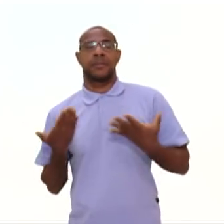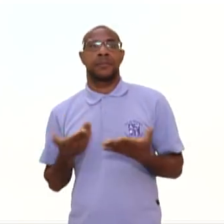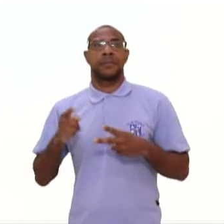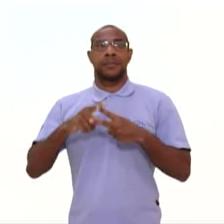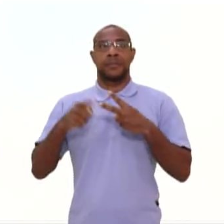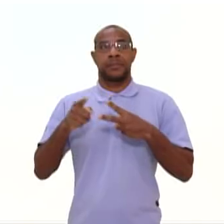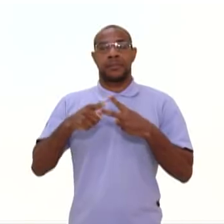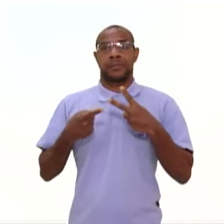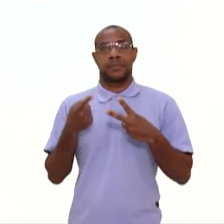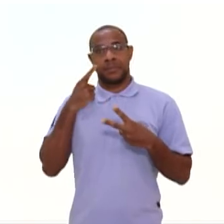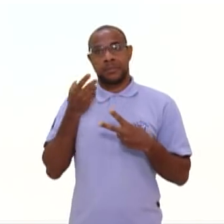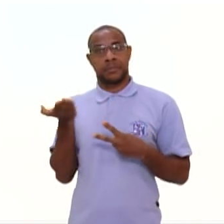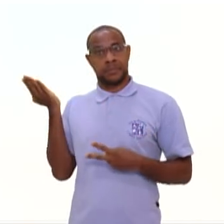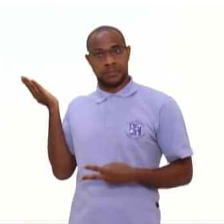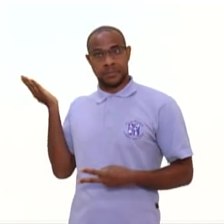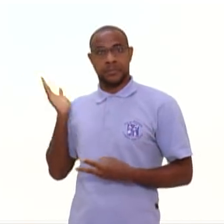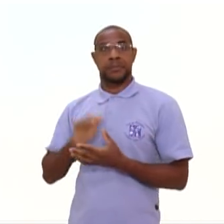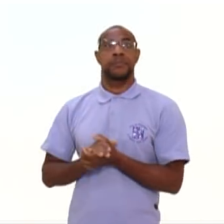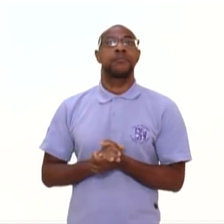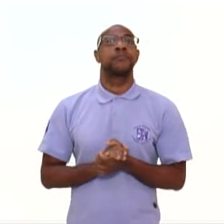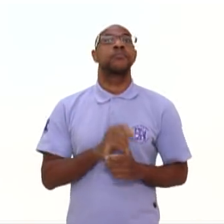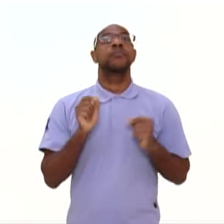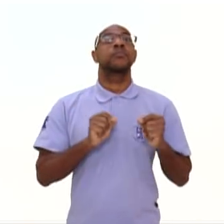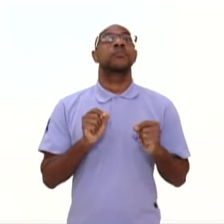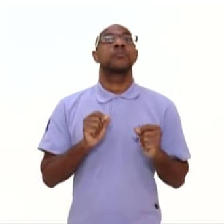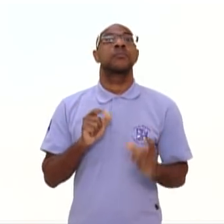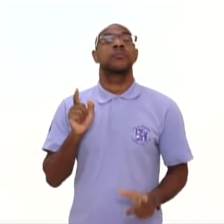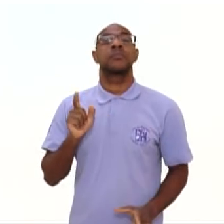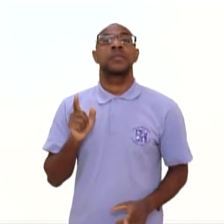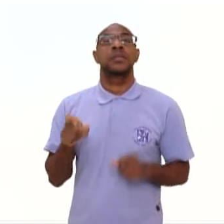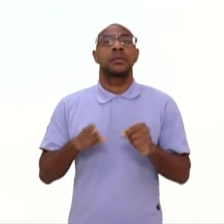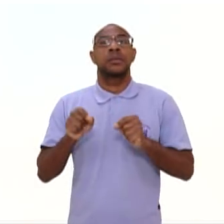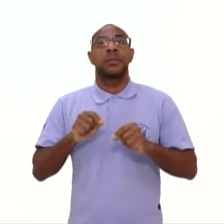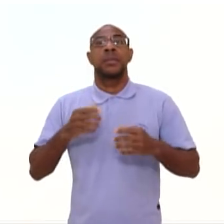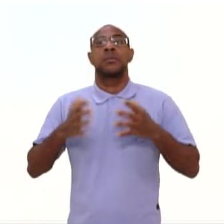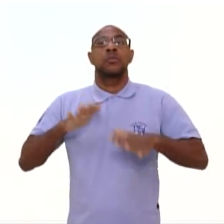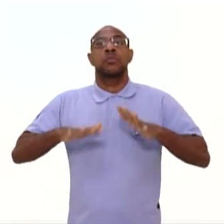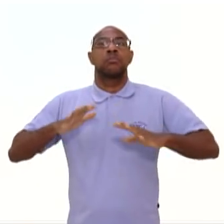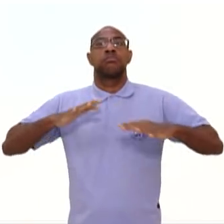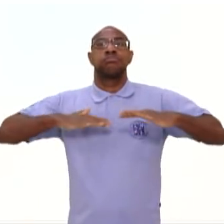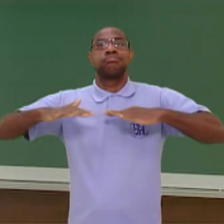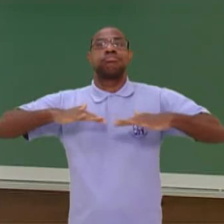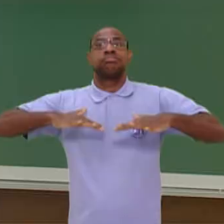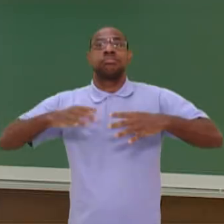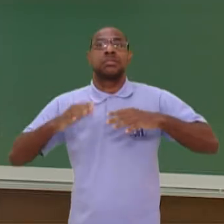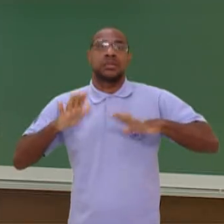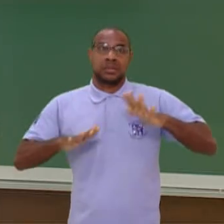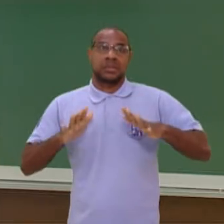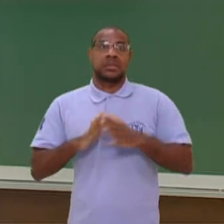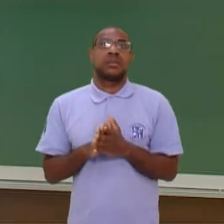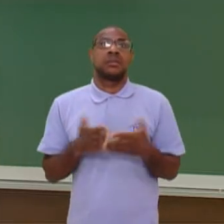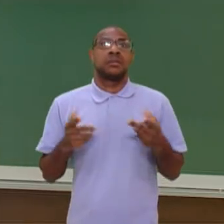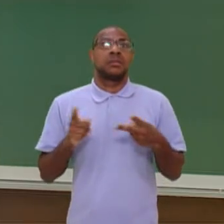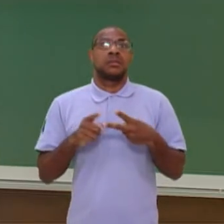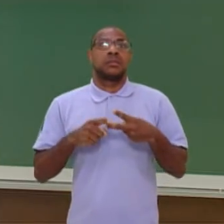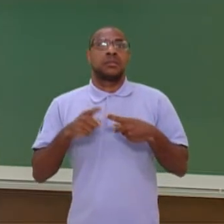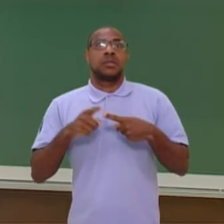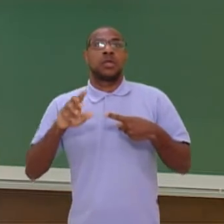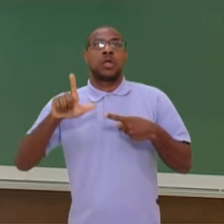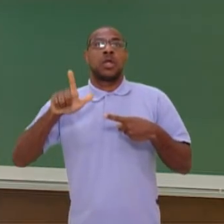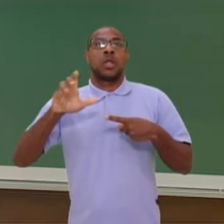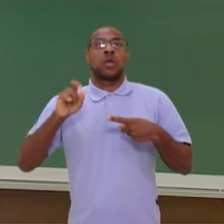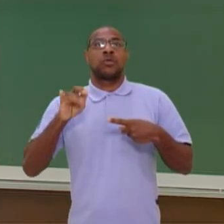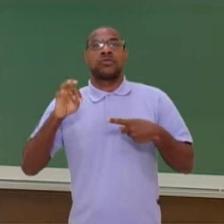algumas averiguações e também conforme a sua vibração, definida como longitudinal ou também